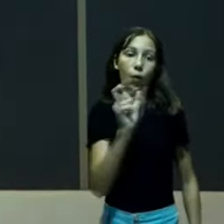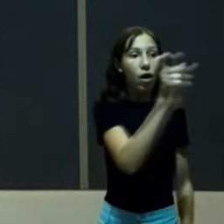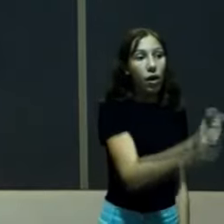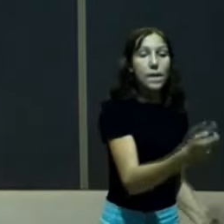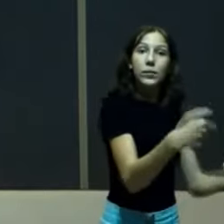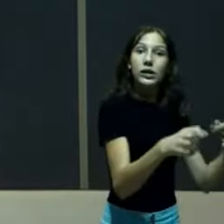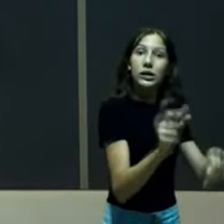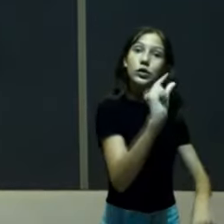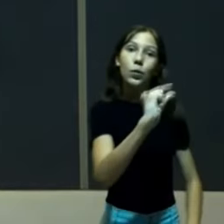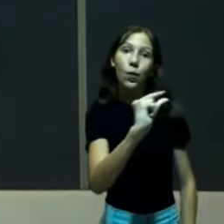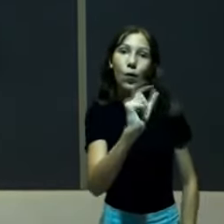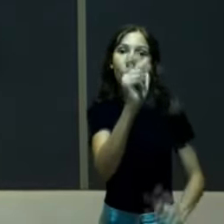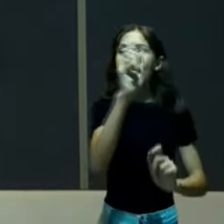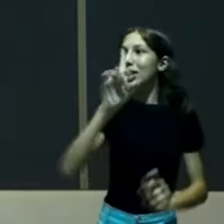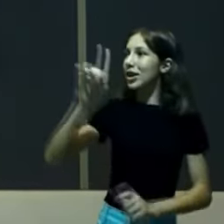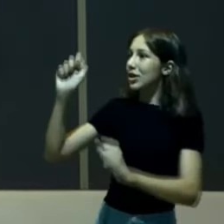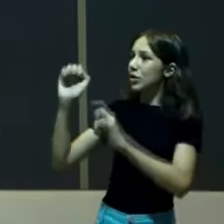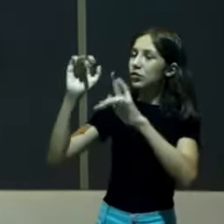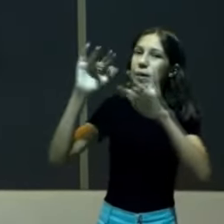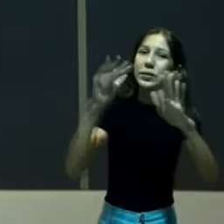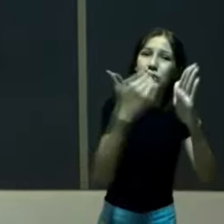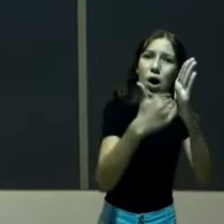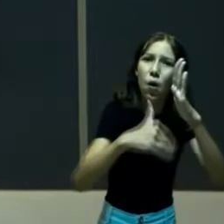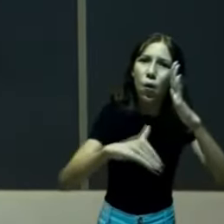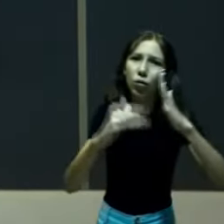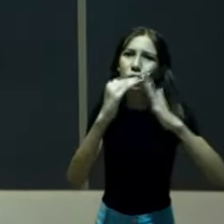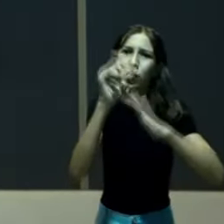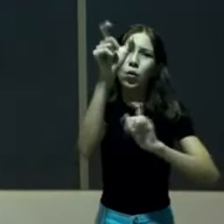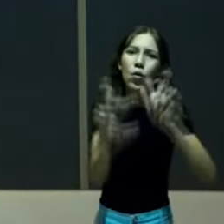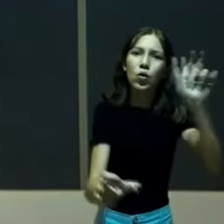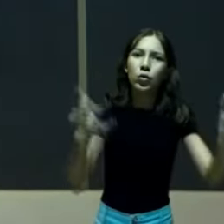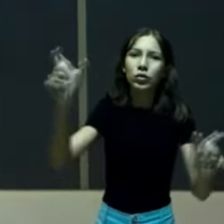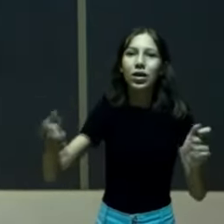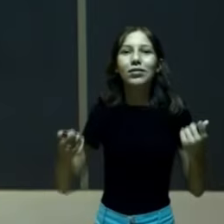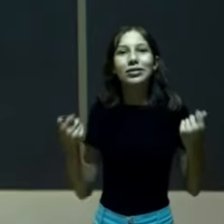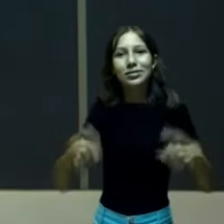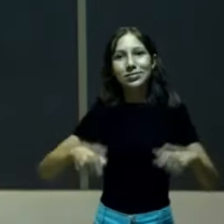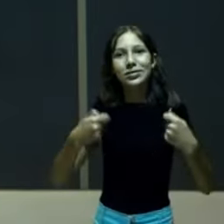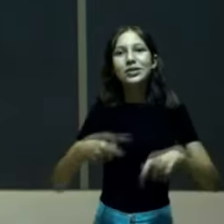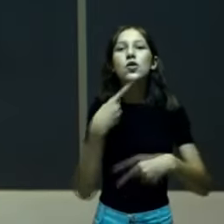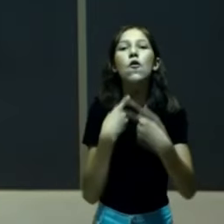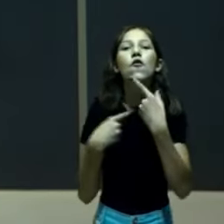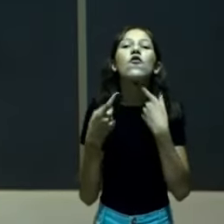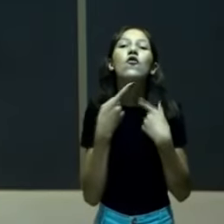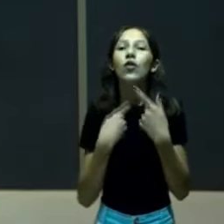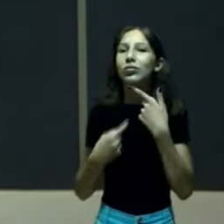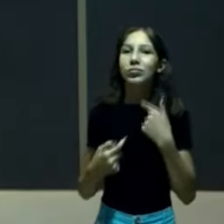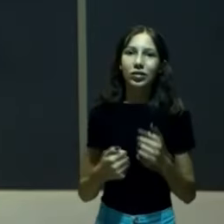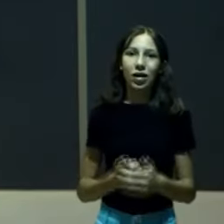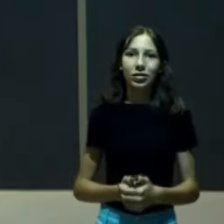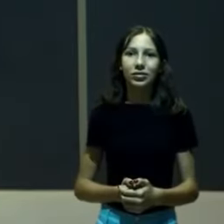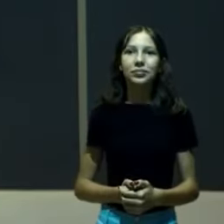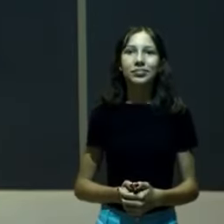Tudo aquilo que vocês necessitam, Paulo está dizendo aos filipenses,